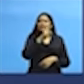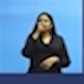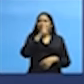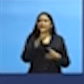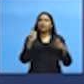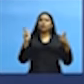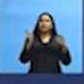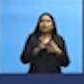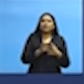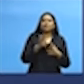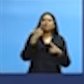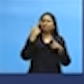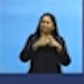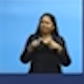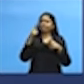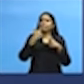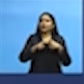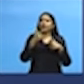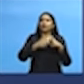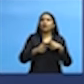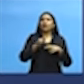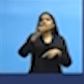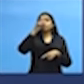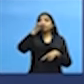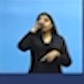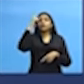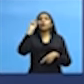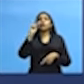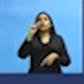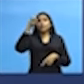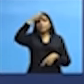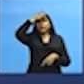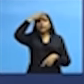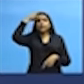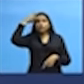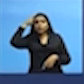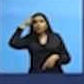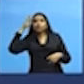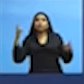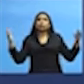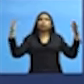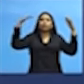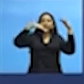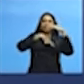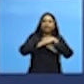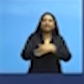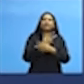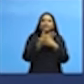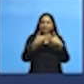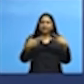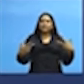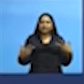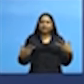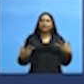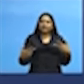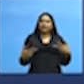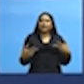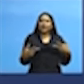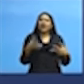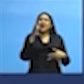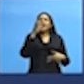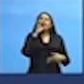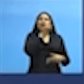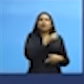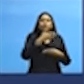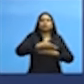o problema, algumas intervenções foram realizadas pela Prefeitura, mas não foram suficientes. Muitas dessas intervenções foram emergenciais